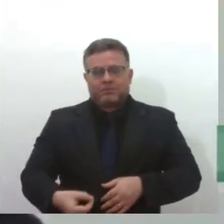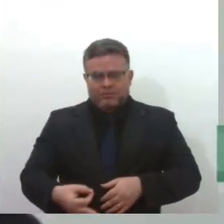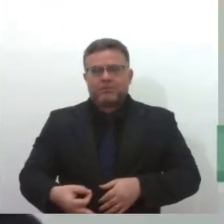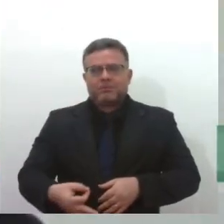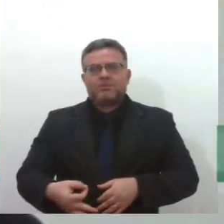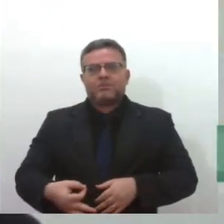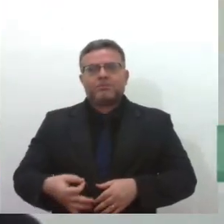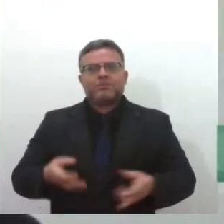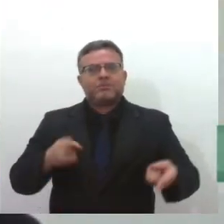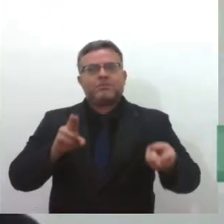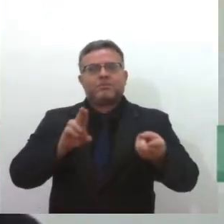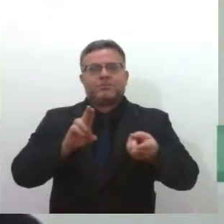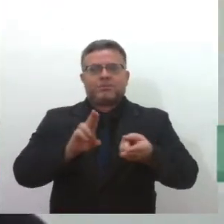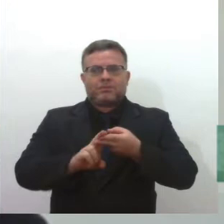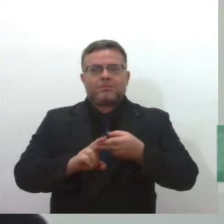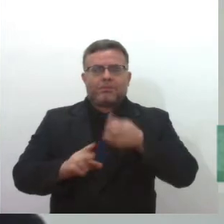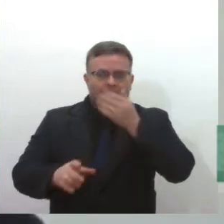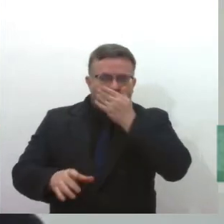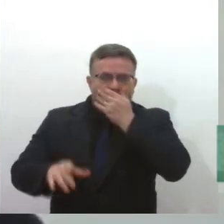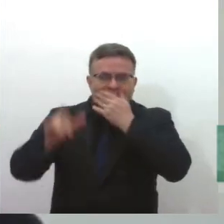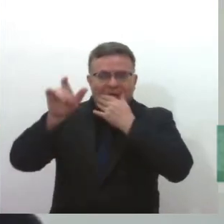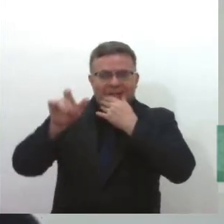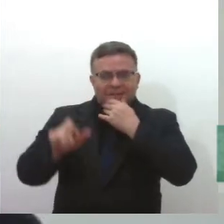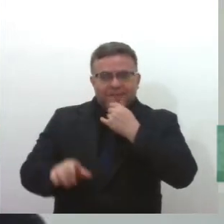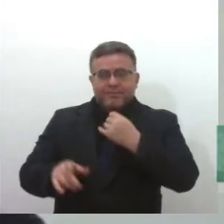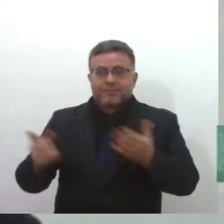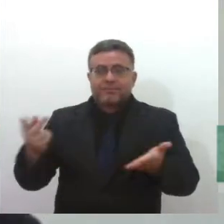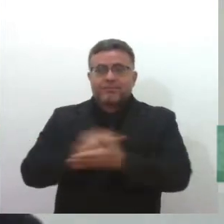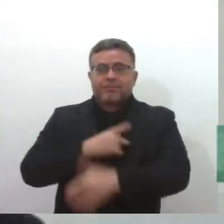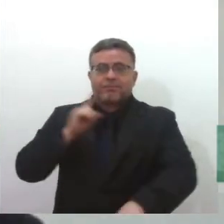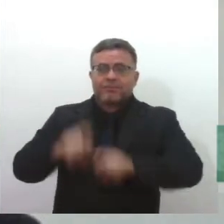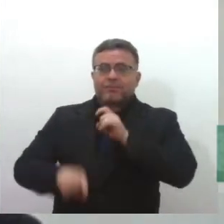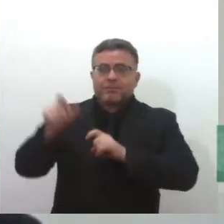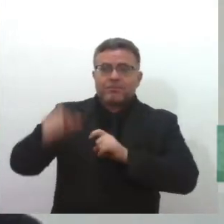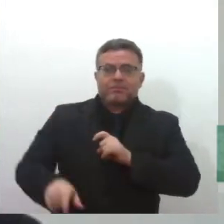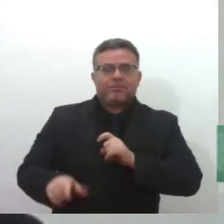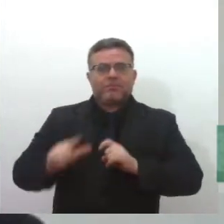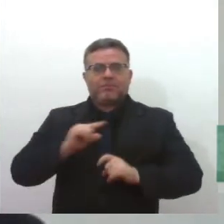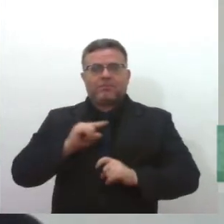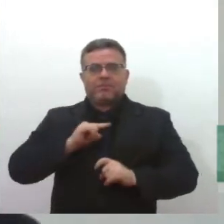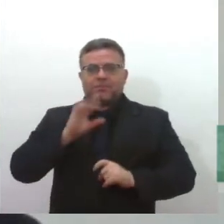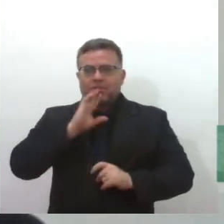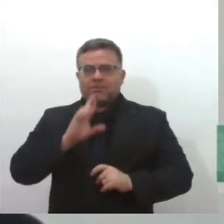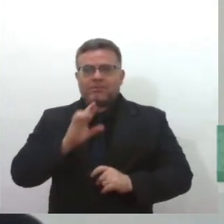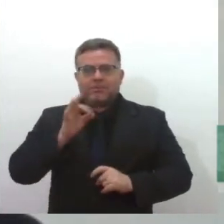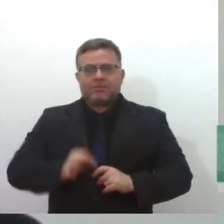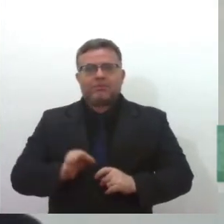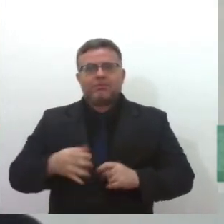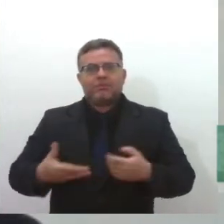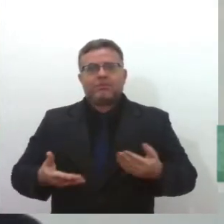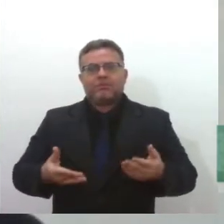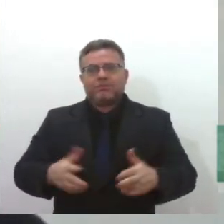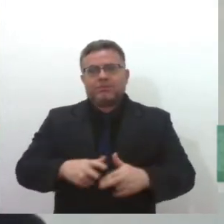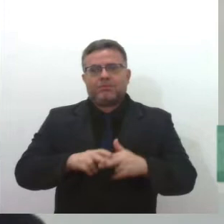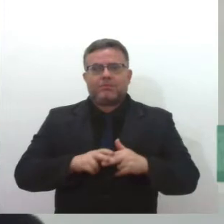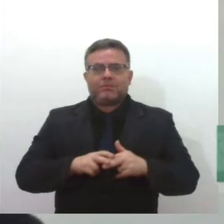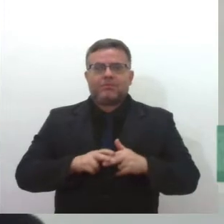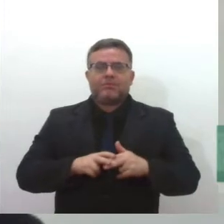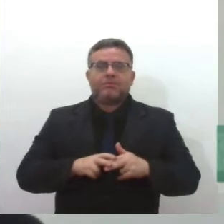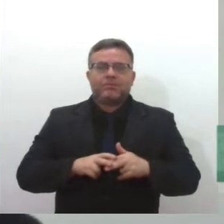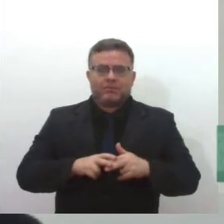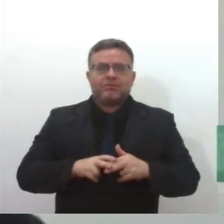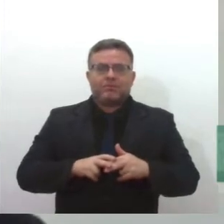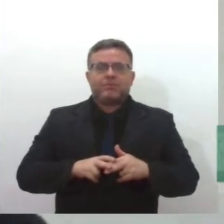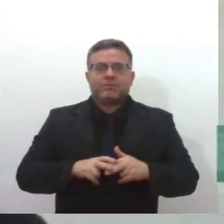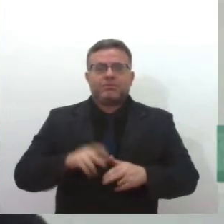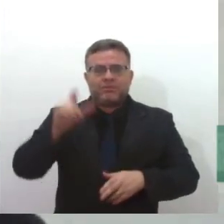elas querem ouvir alguma resposta. O nosso direito acaba não tendo esse compromisso com as vítimas e testemunhas, e o